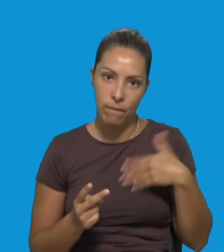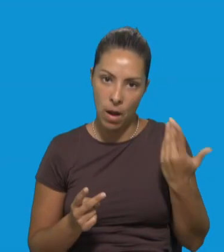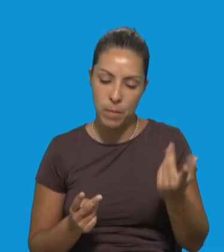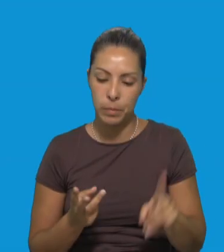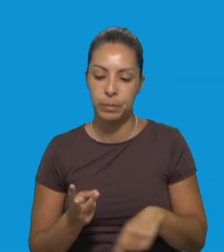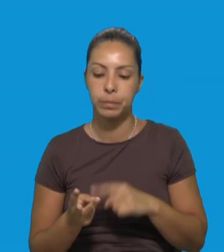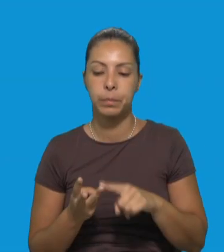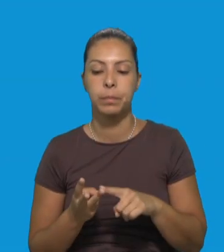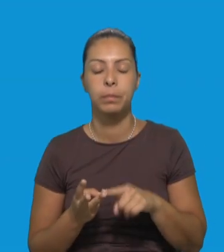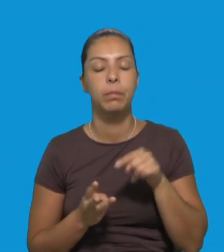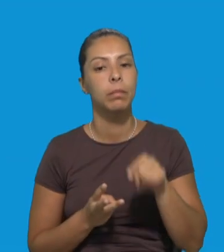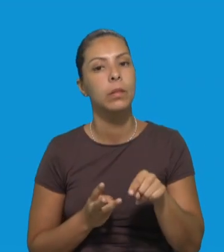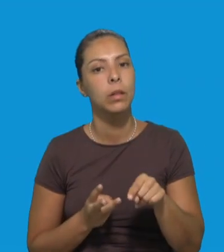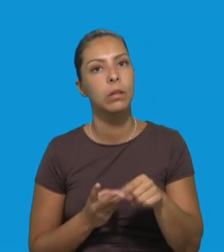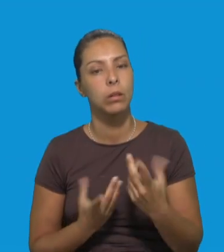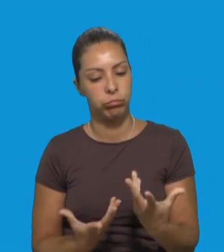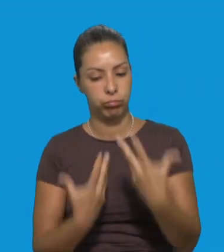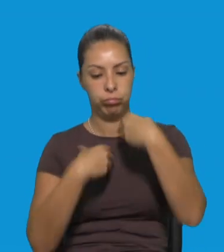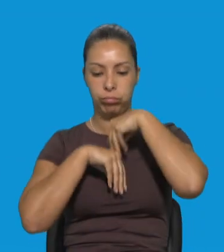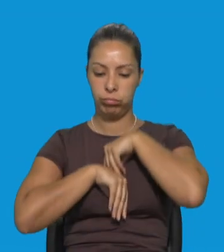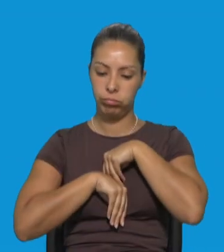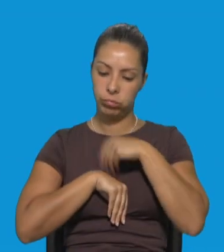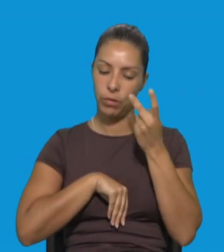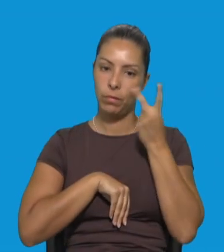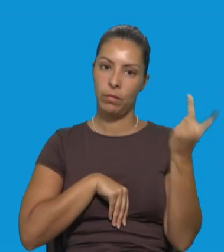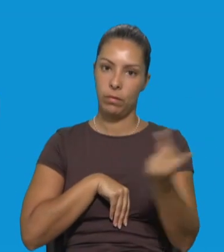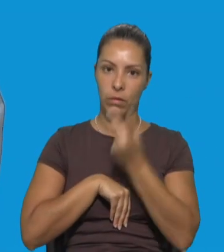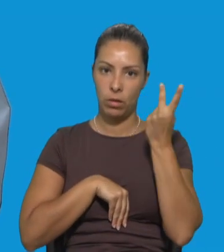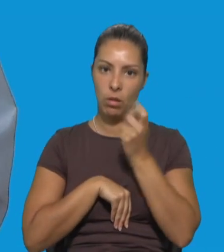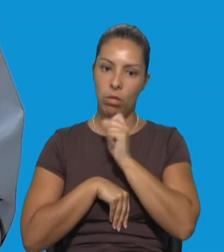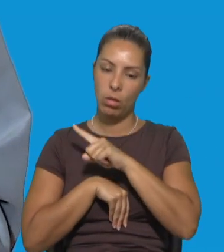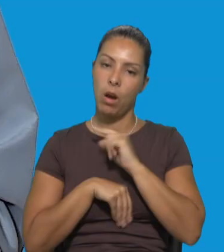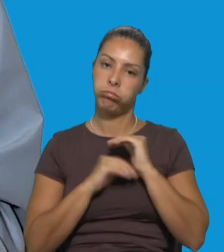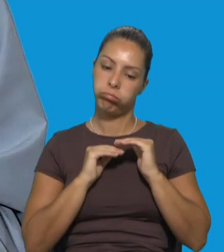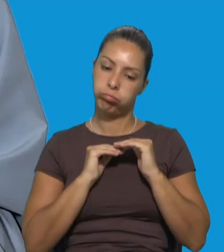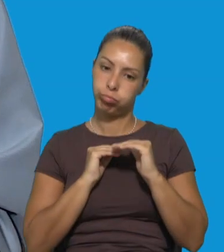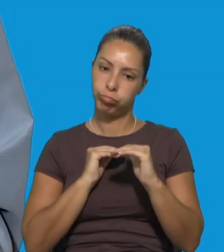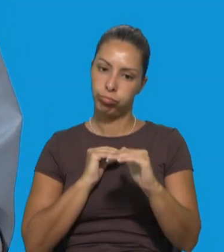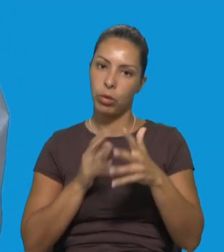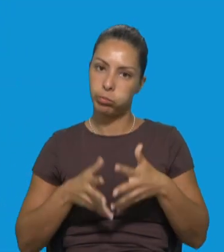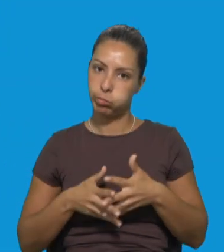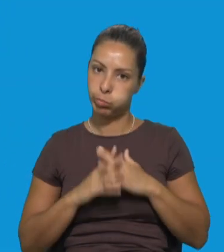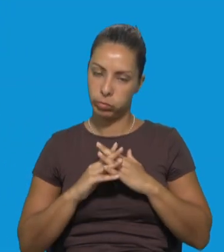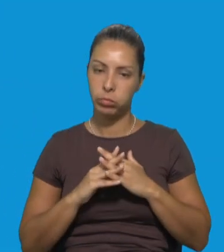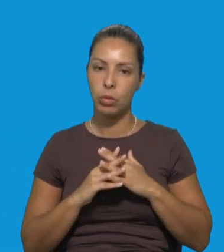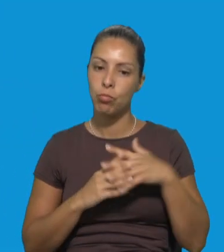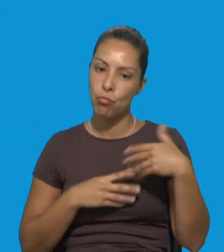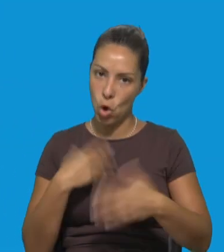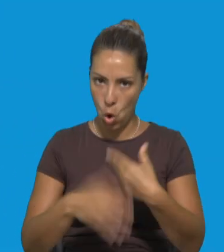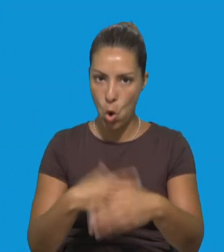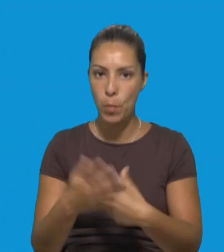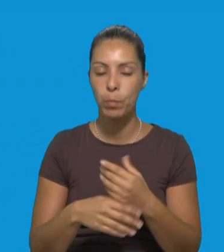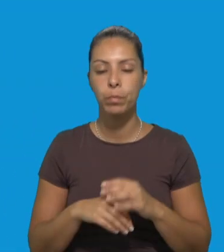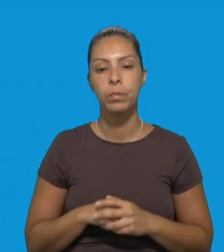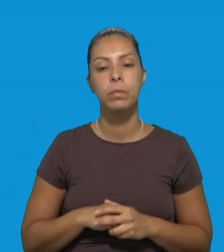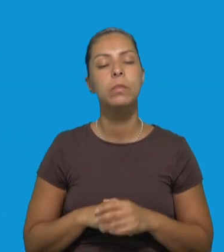qual podemos então construir uma vida mais sólida na nossa caminhada. E a esperança